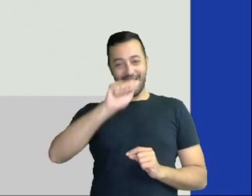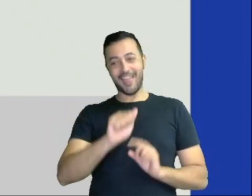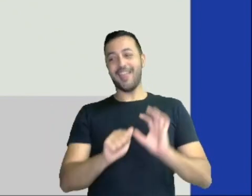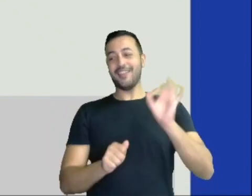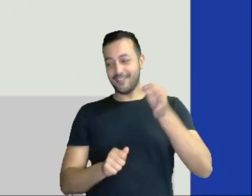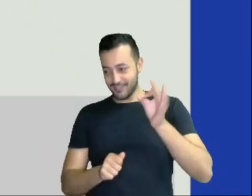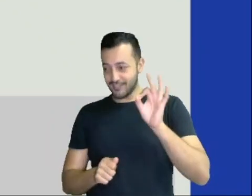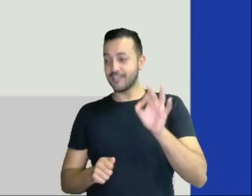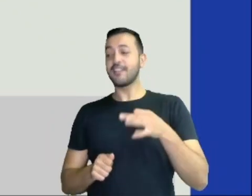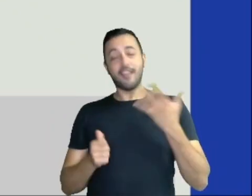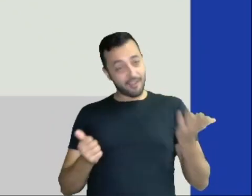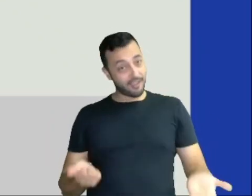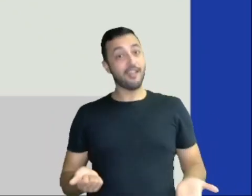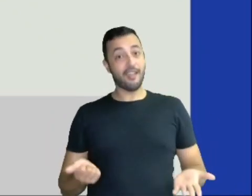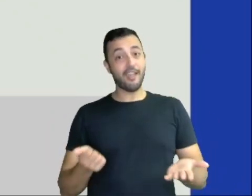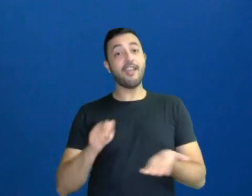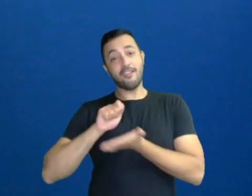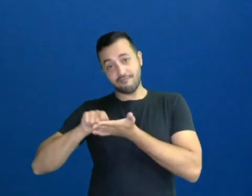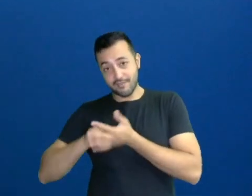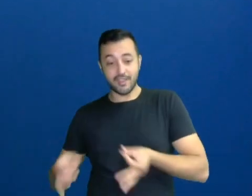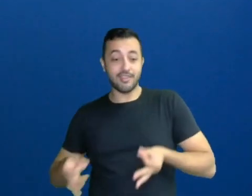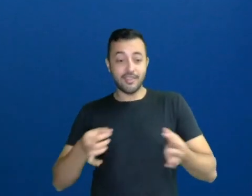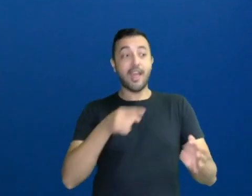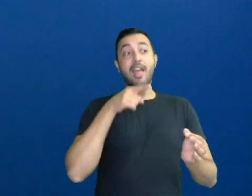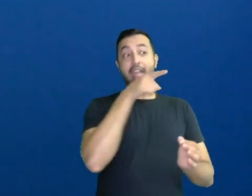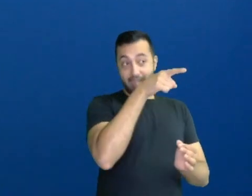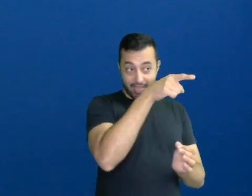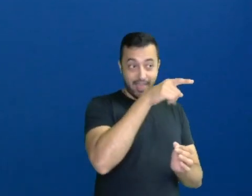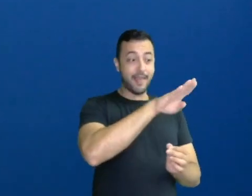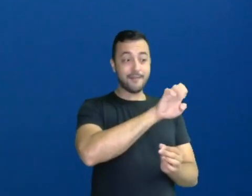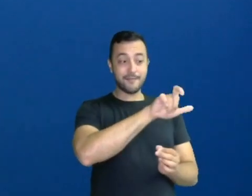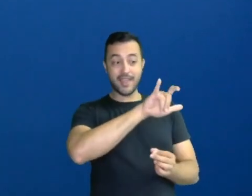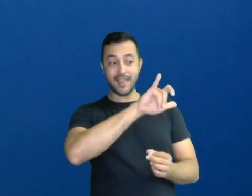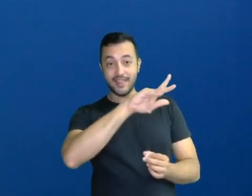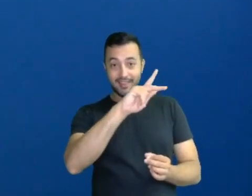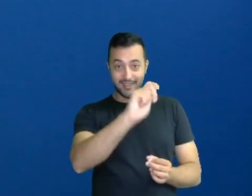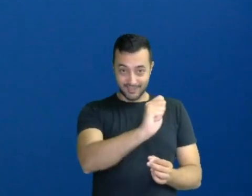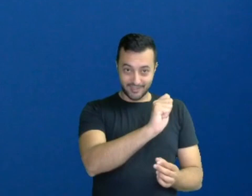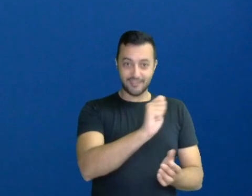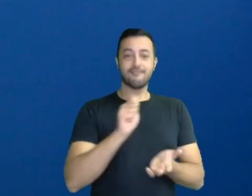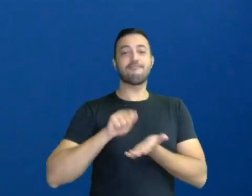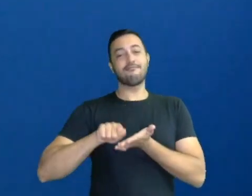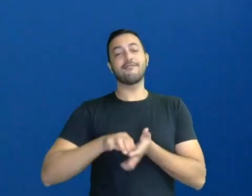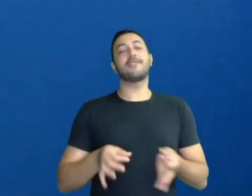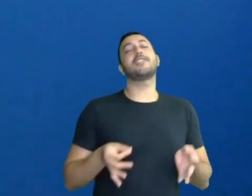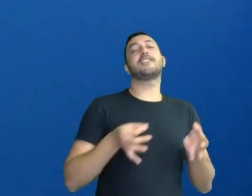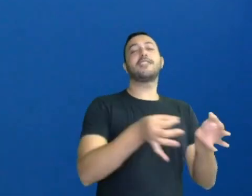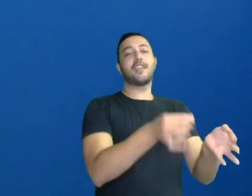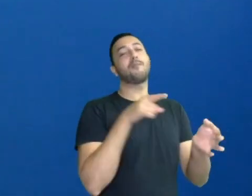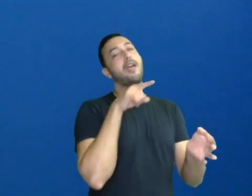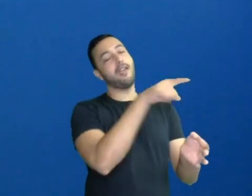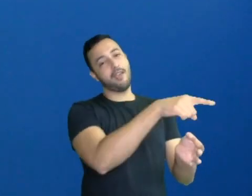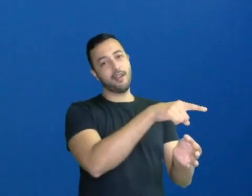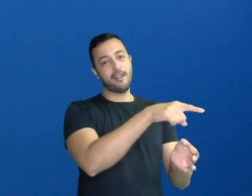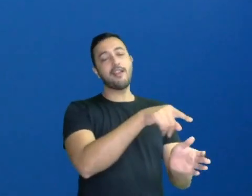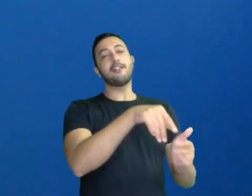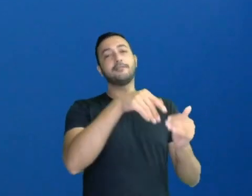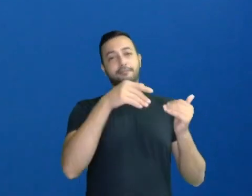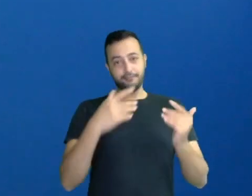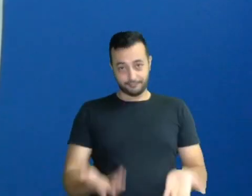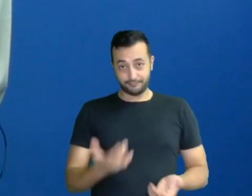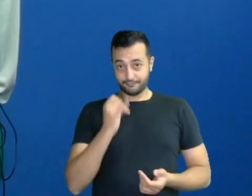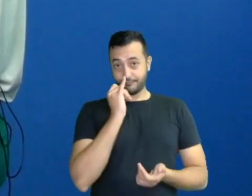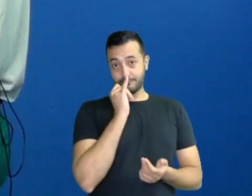mesmo então a Juliana mandou o bilhete lá para Belinha né para dizer a Belinha que para